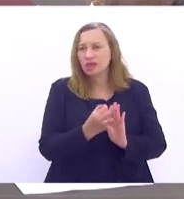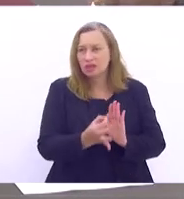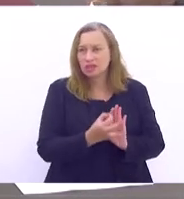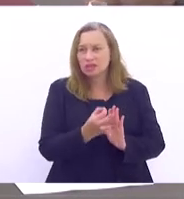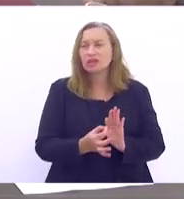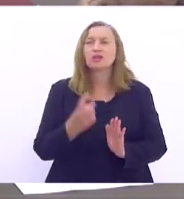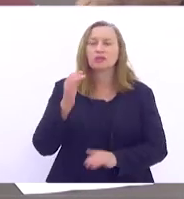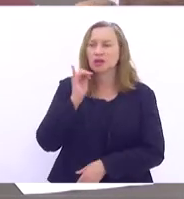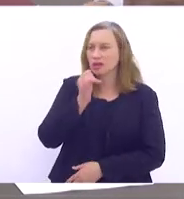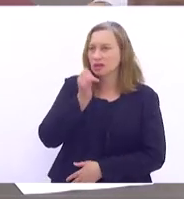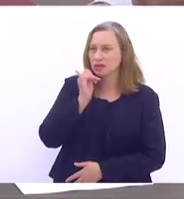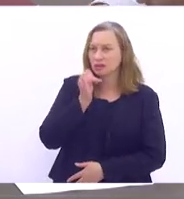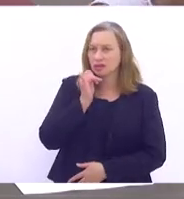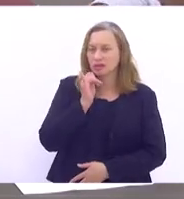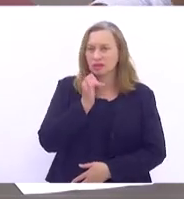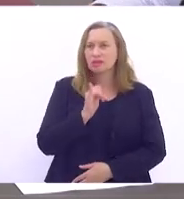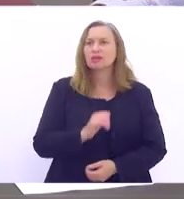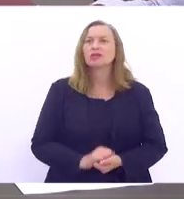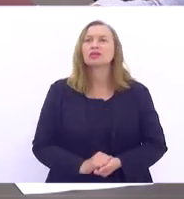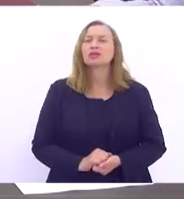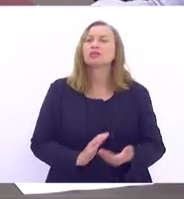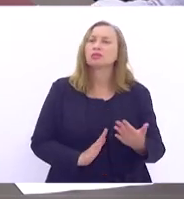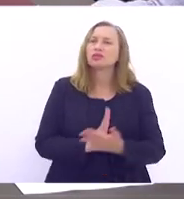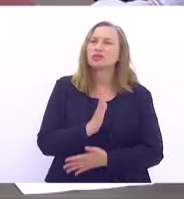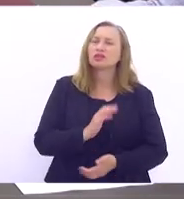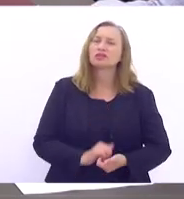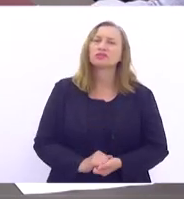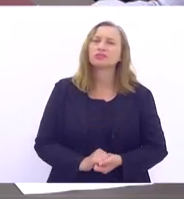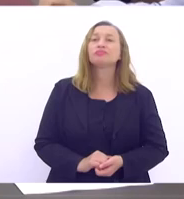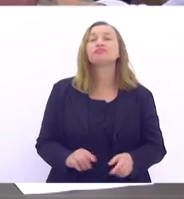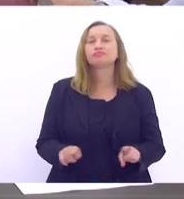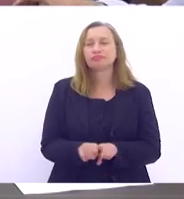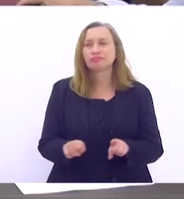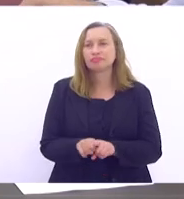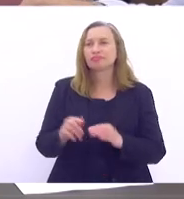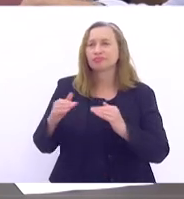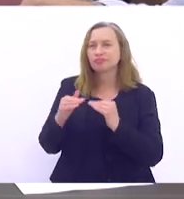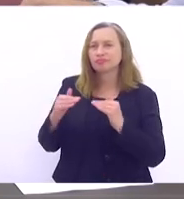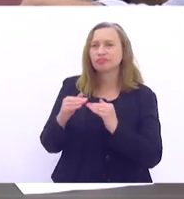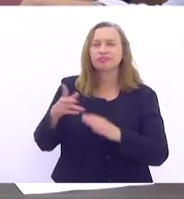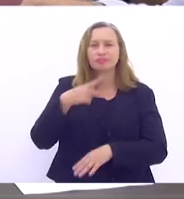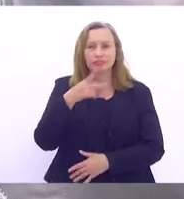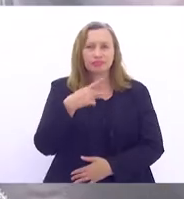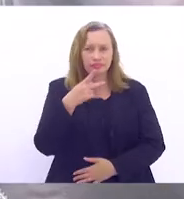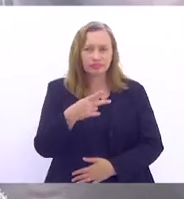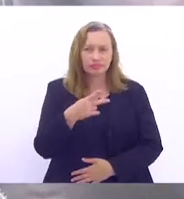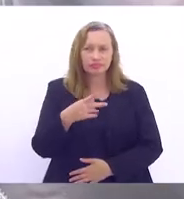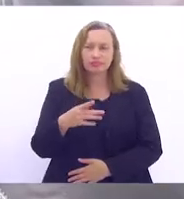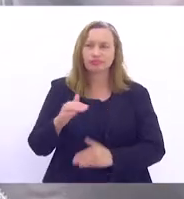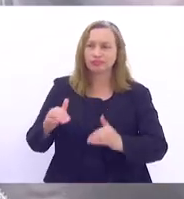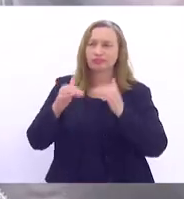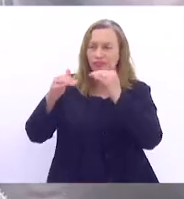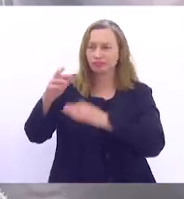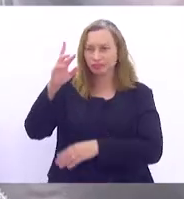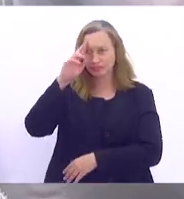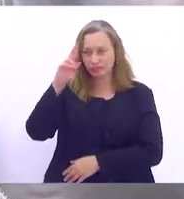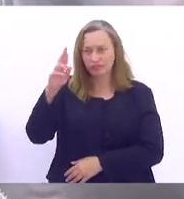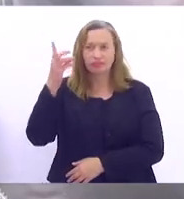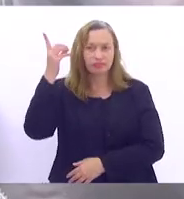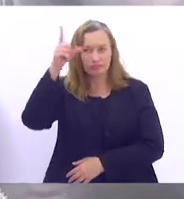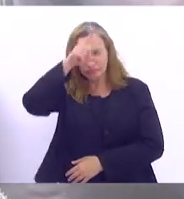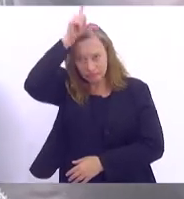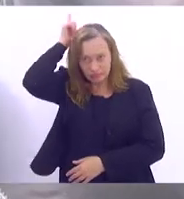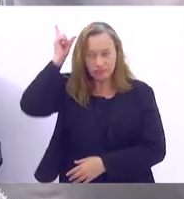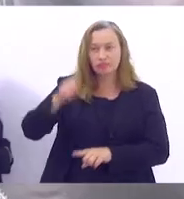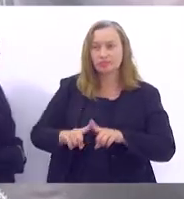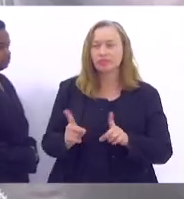pela relatora, permaneçam como estão, aprovados. Também concordo com as palavras de Vossa Excelência, mas o relatório da deputada